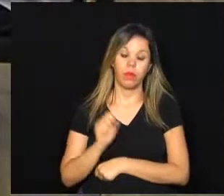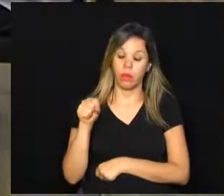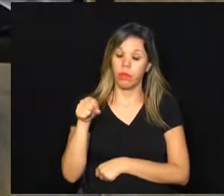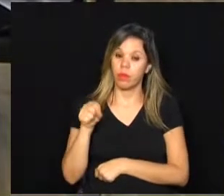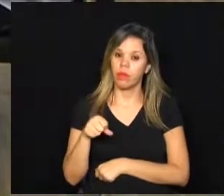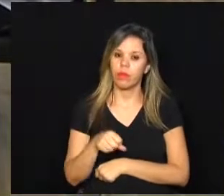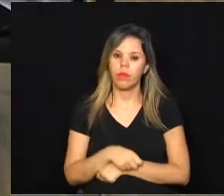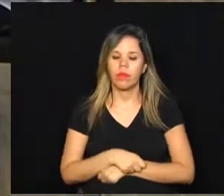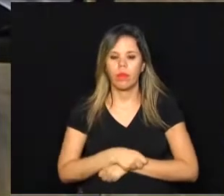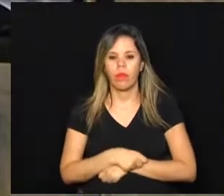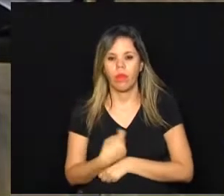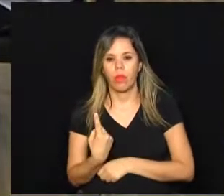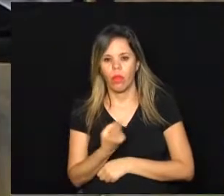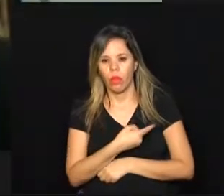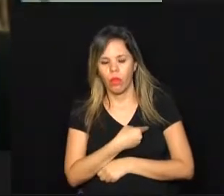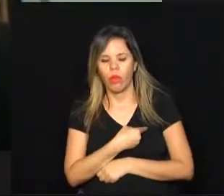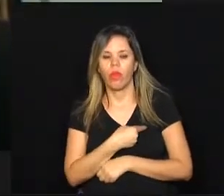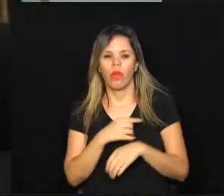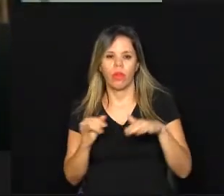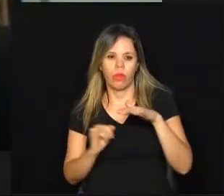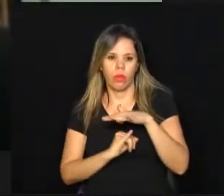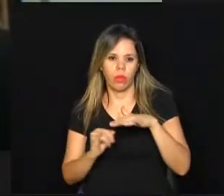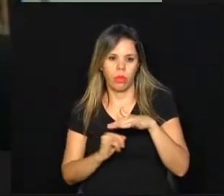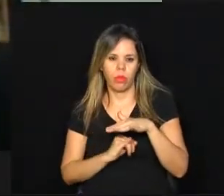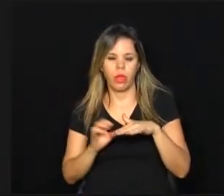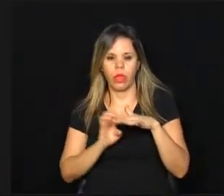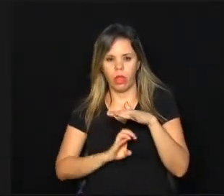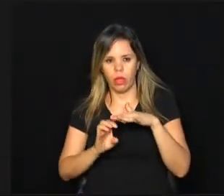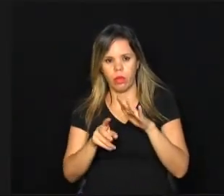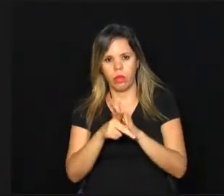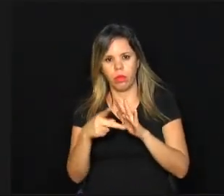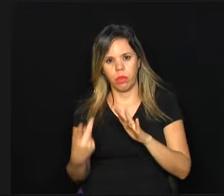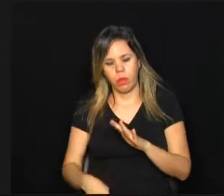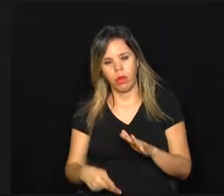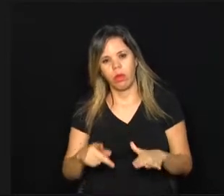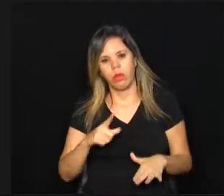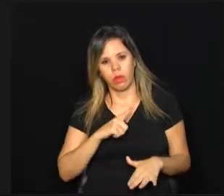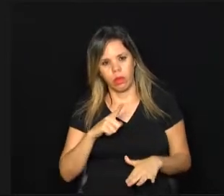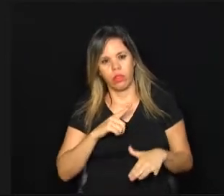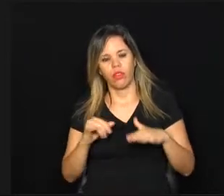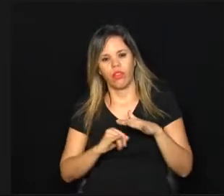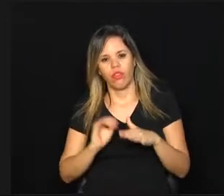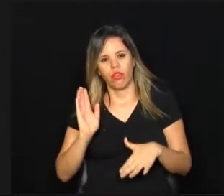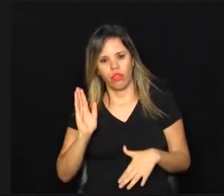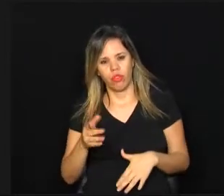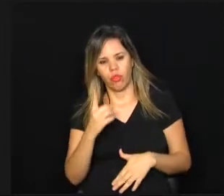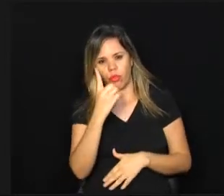Sim, nós do consórcio, né, sempre, a entidade já em